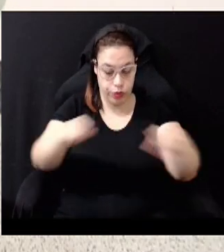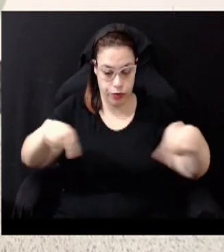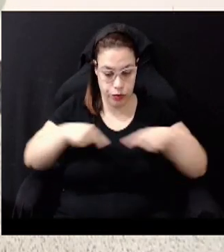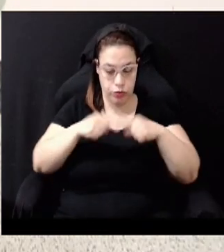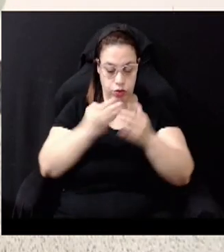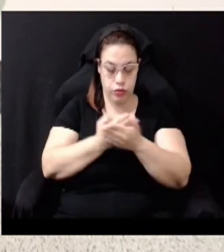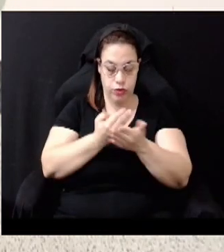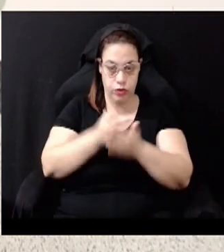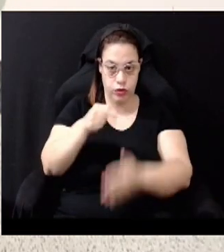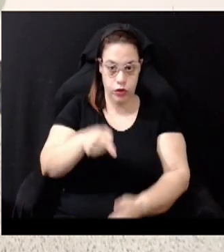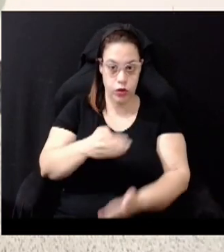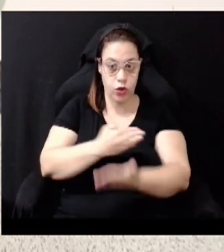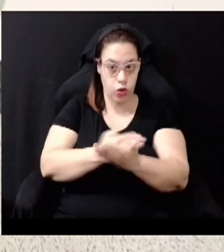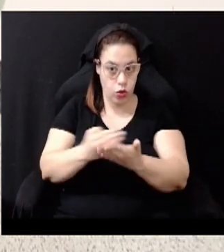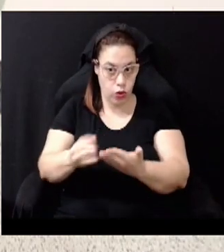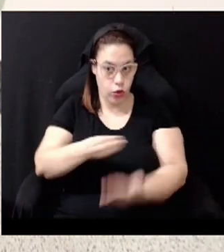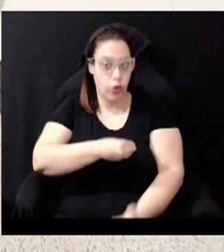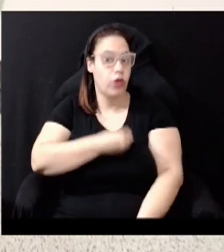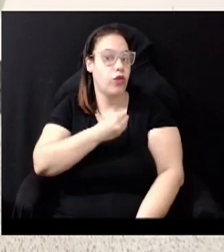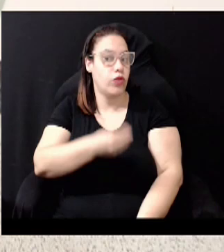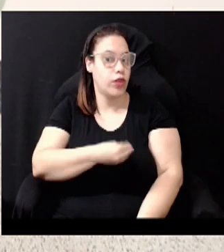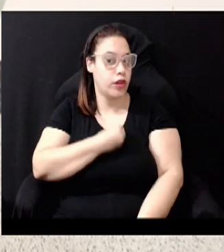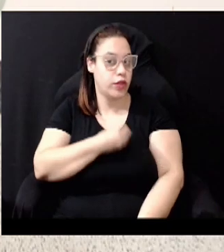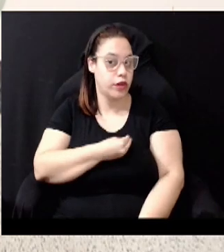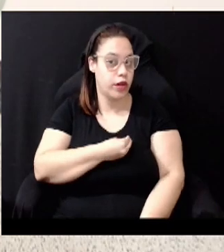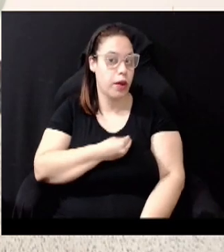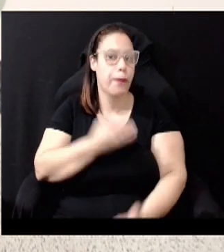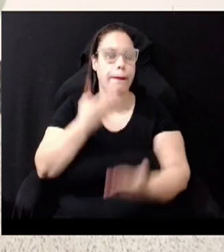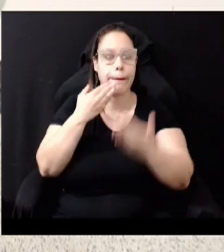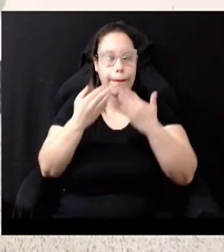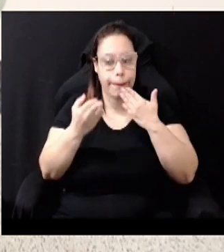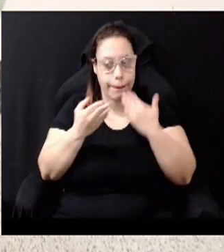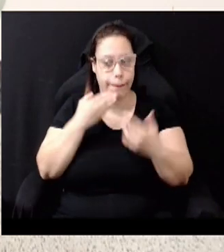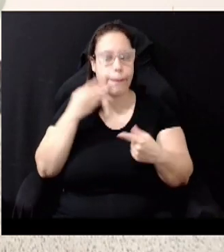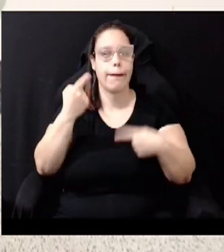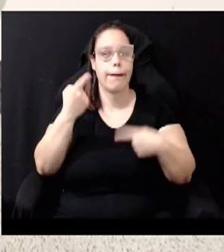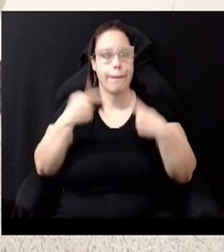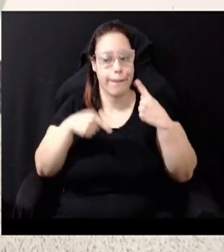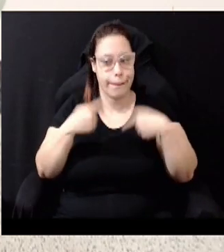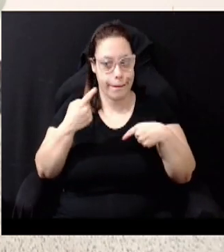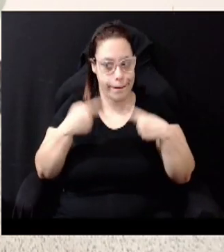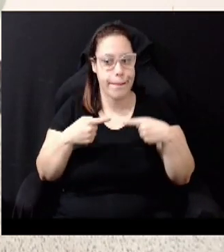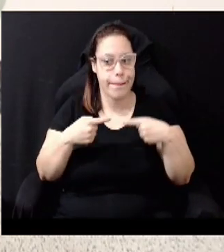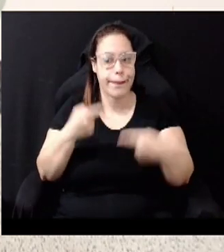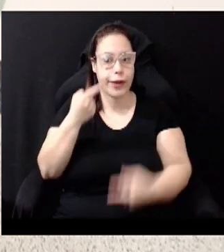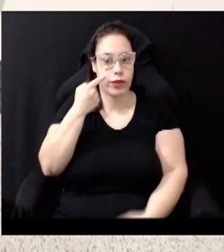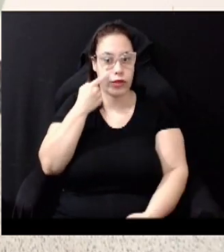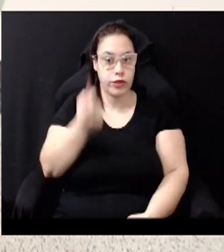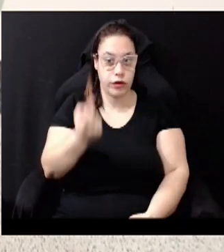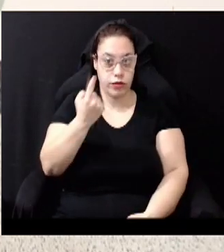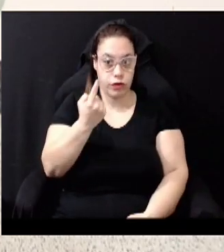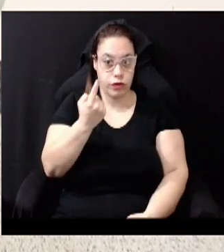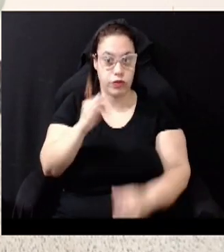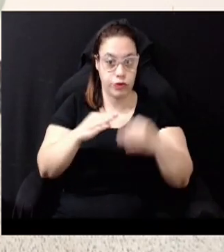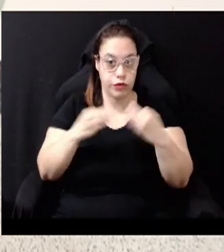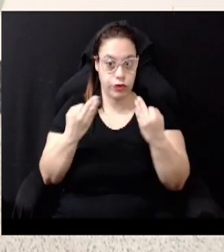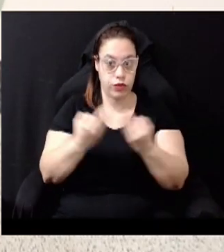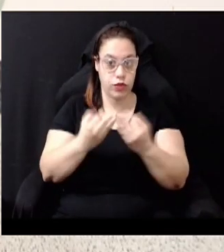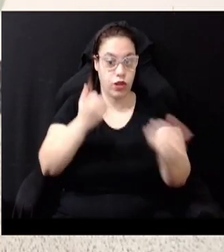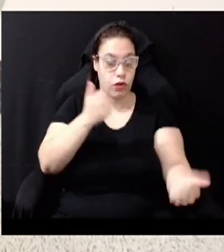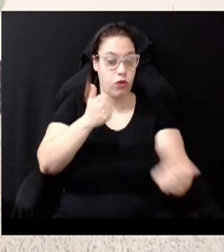começou a viver esse processo com muita conversa, muita discussão, e a gente viu, primeiro, as famílias nos apoiando, foi